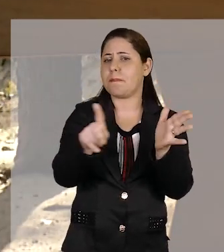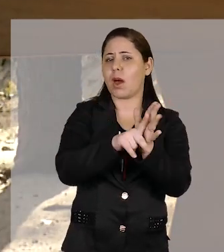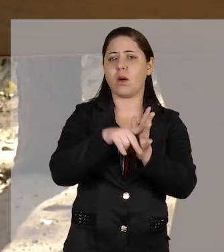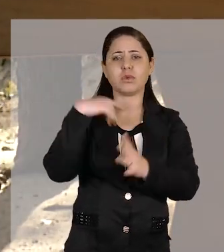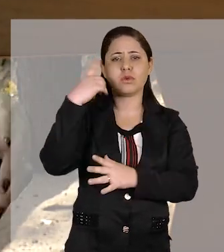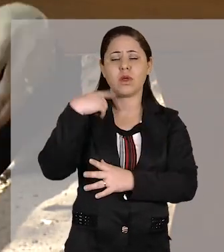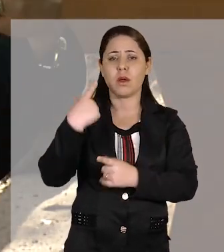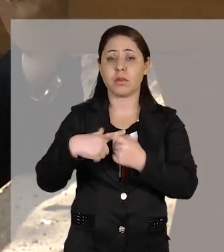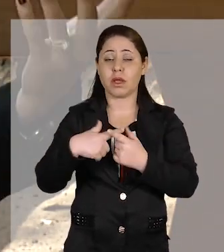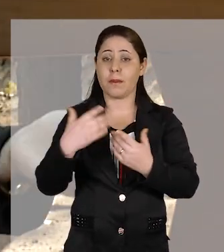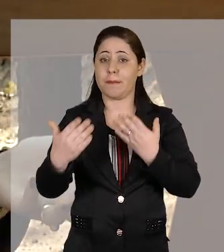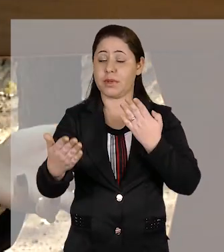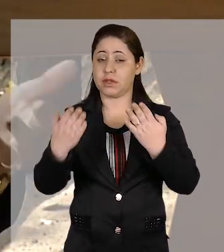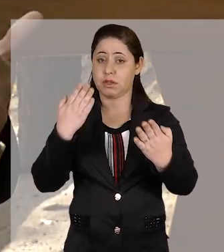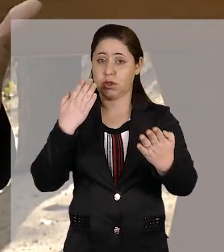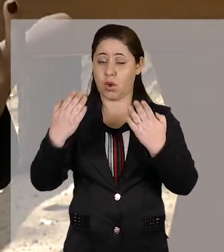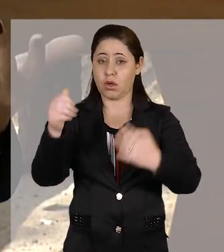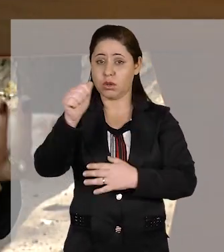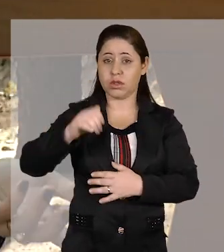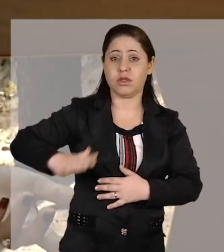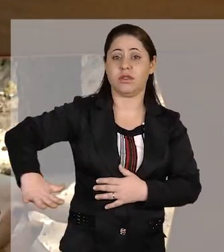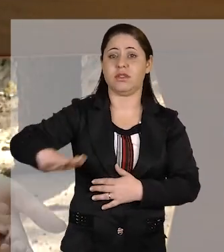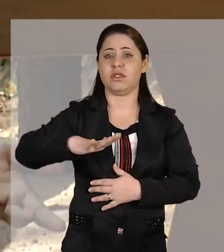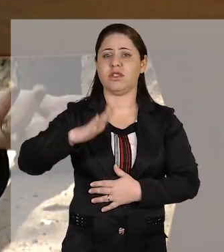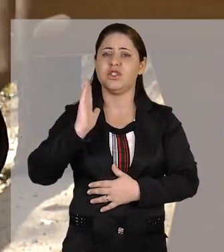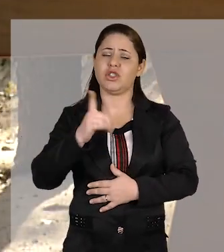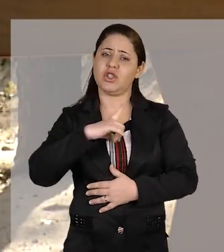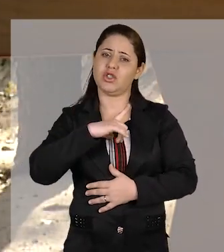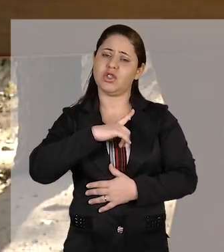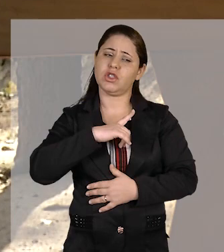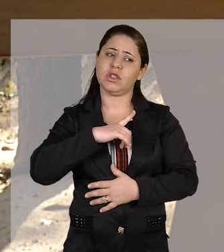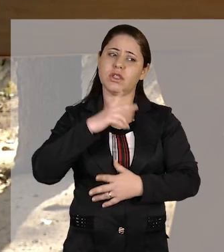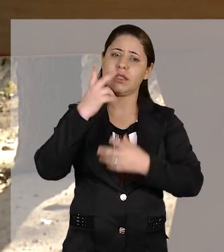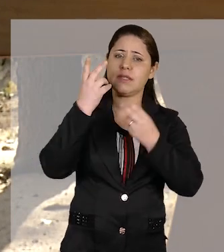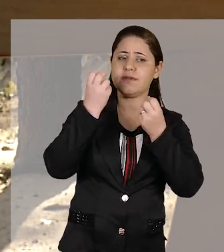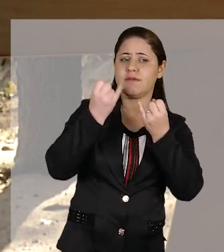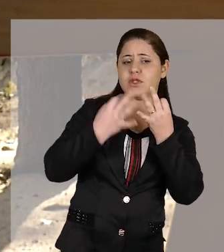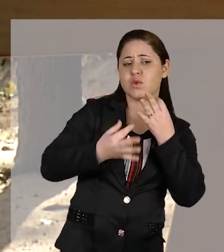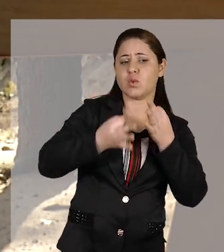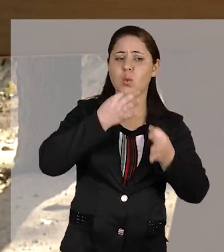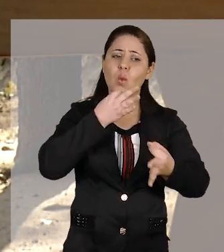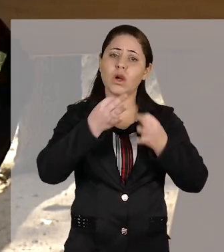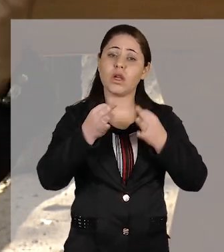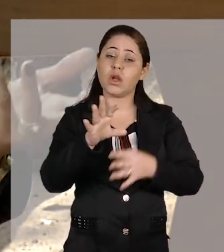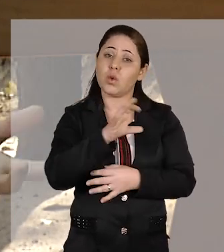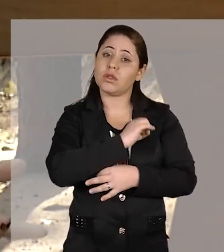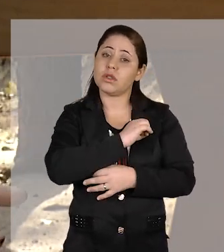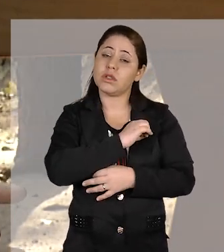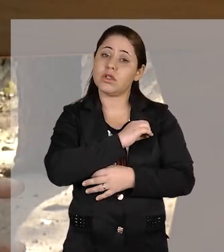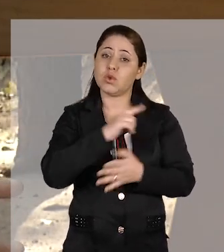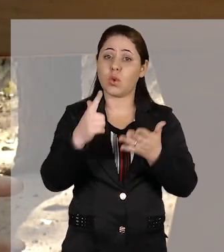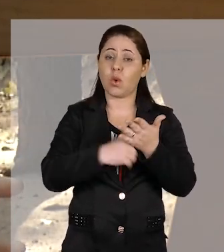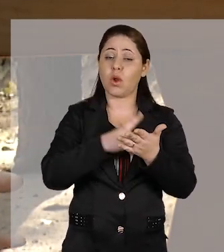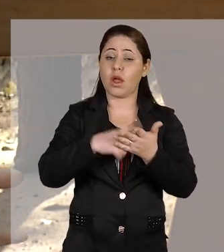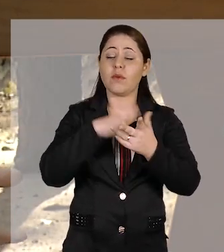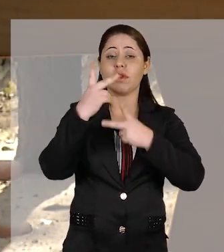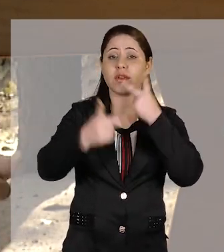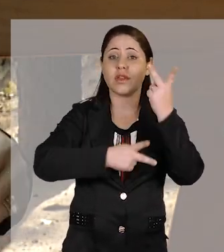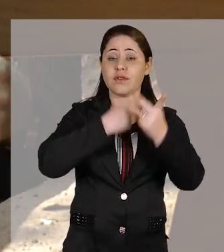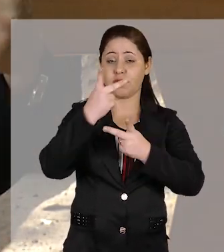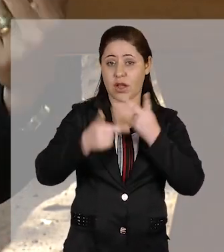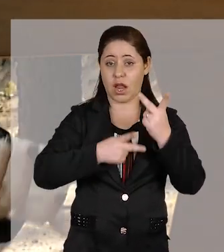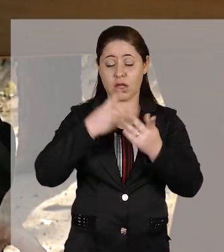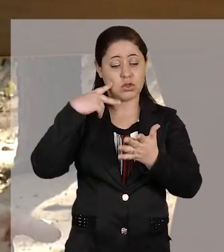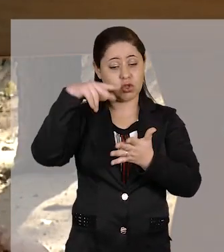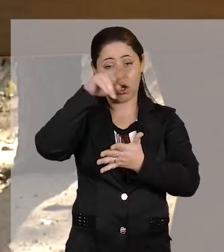alguns profissionais, como psicólogos e assistentes sociais, já tinham comentado comigo que gostariam de um livro que falasse sobre isso,